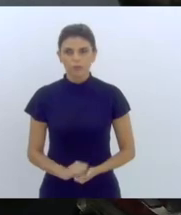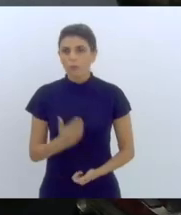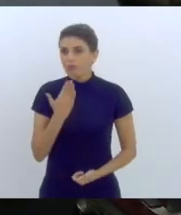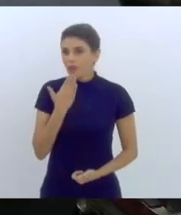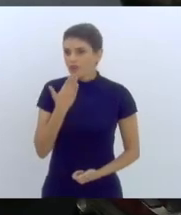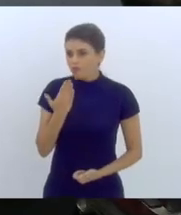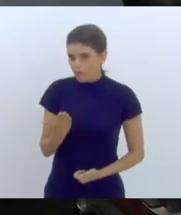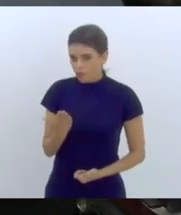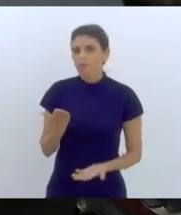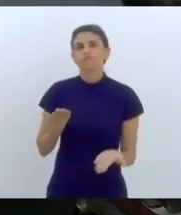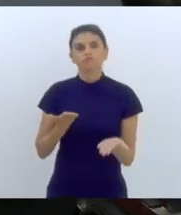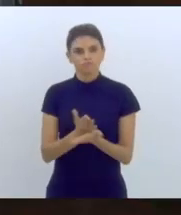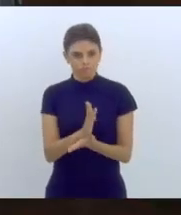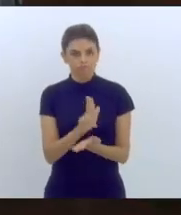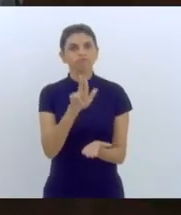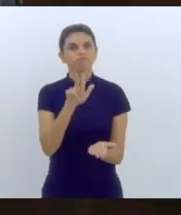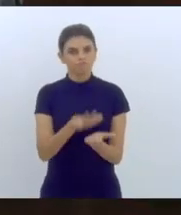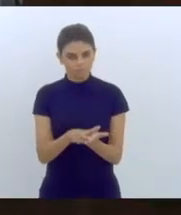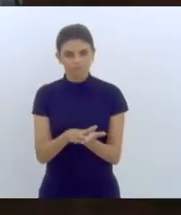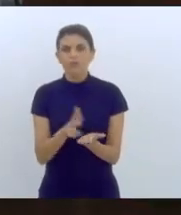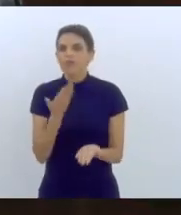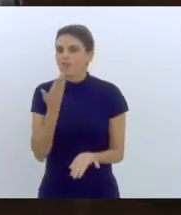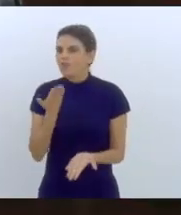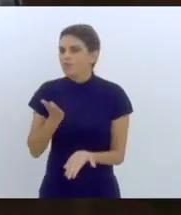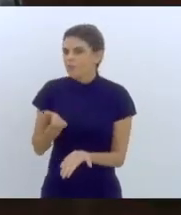Favorável ao projeto e favorável às emendas.